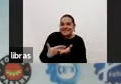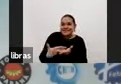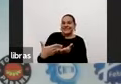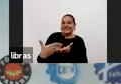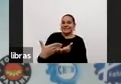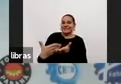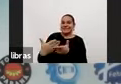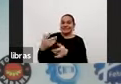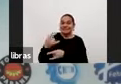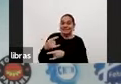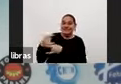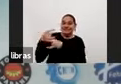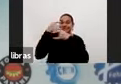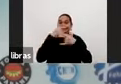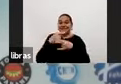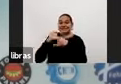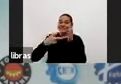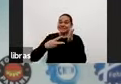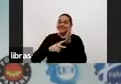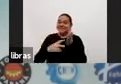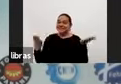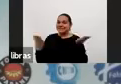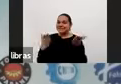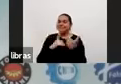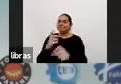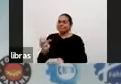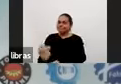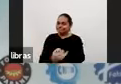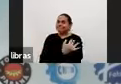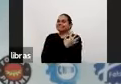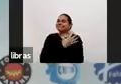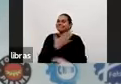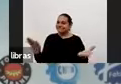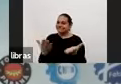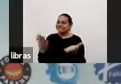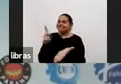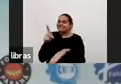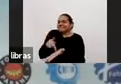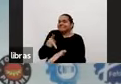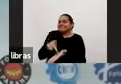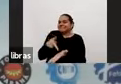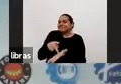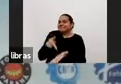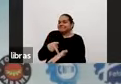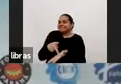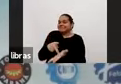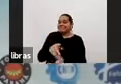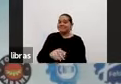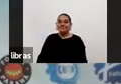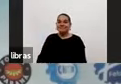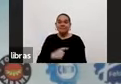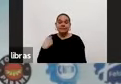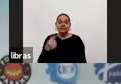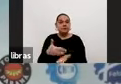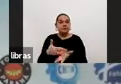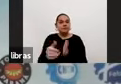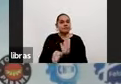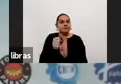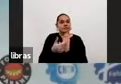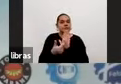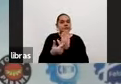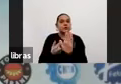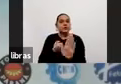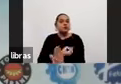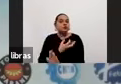de hoje e ela está emocionante. Essa é a palavra para ela hoje. Nós iniciamos com os números da pandemia do